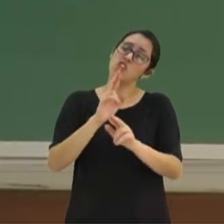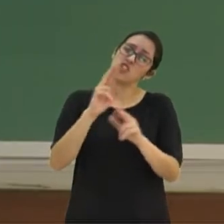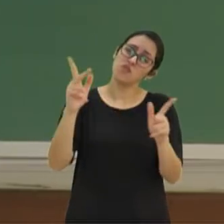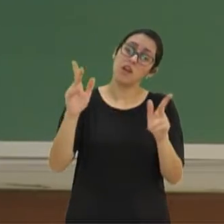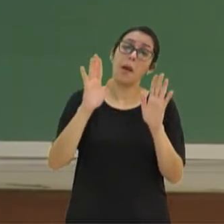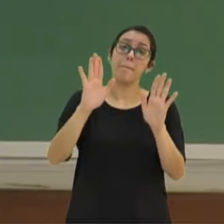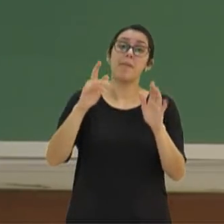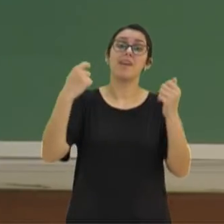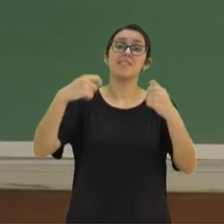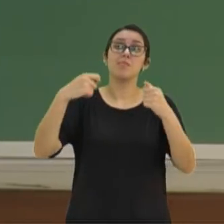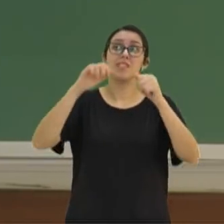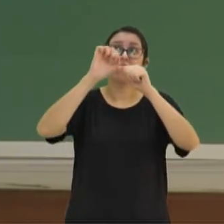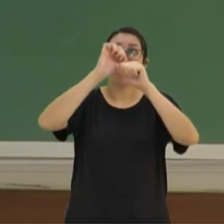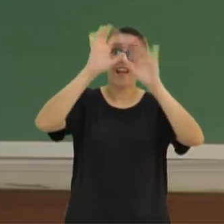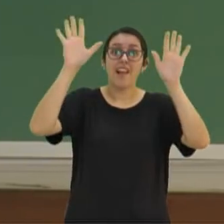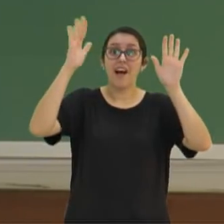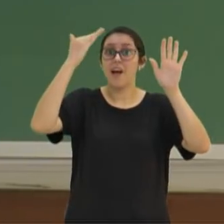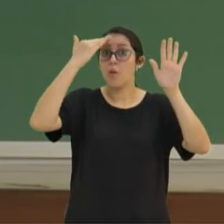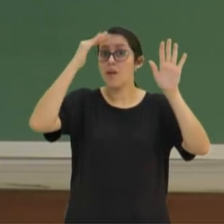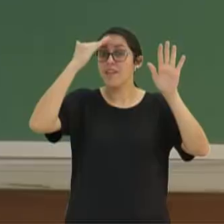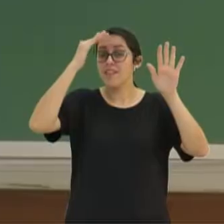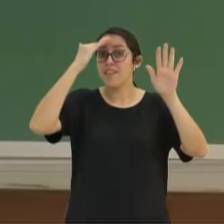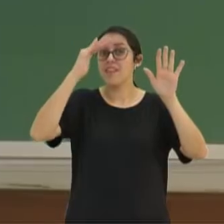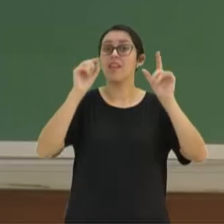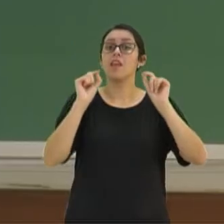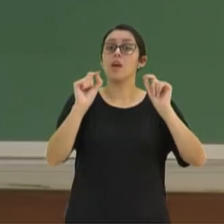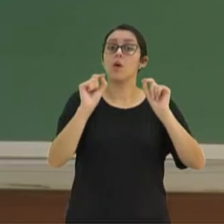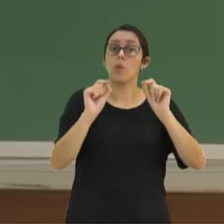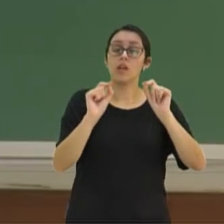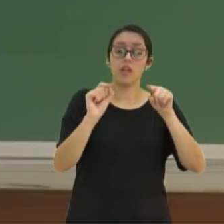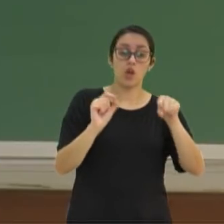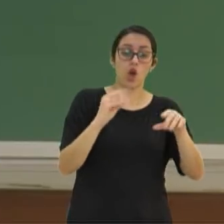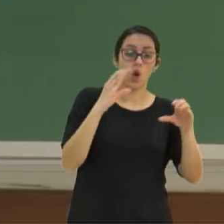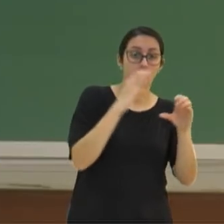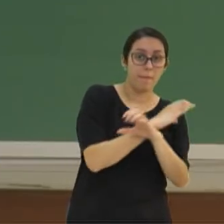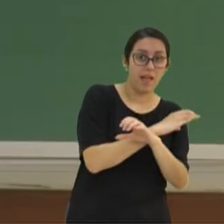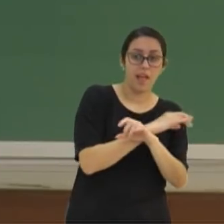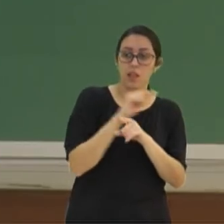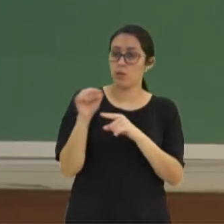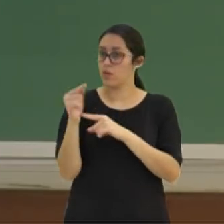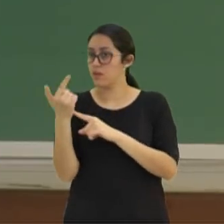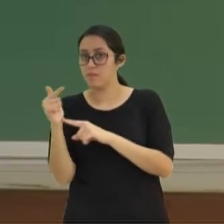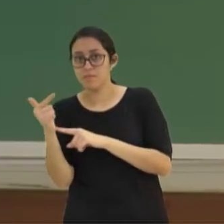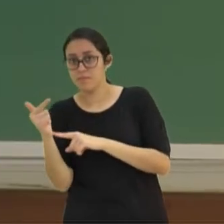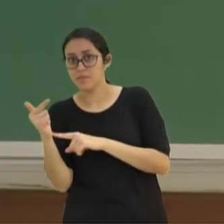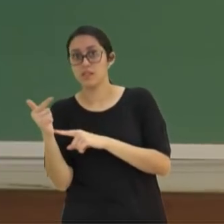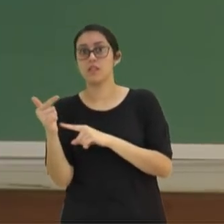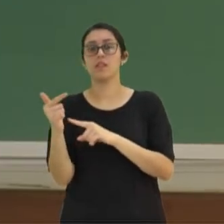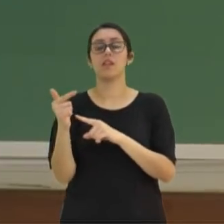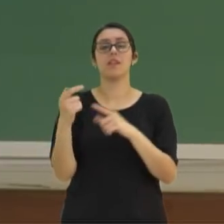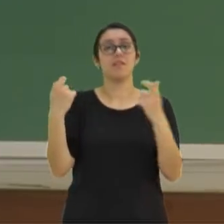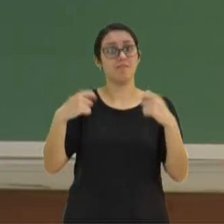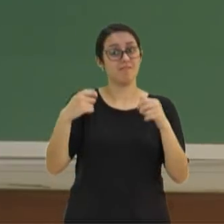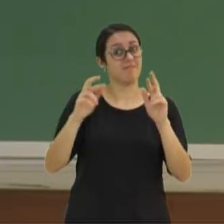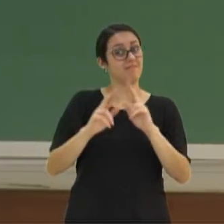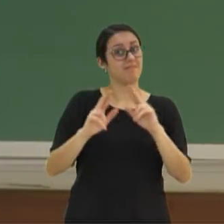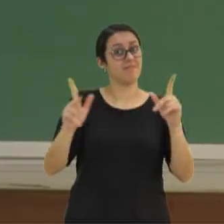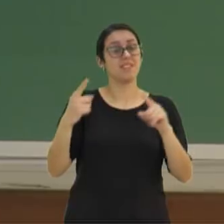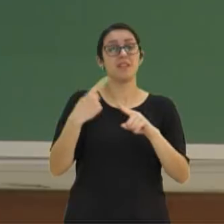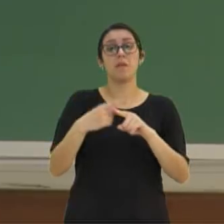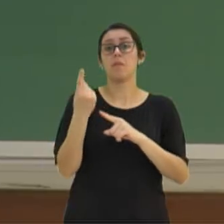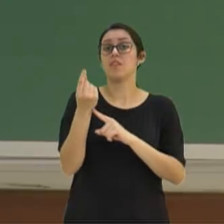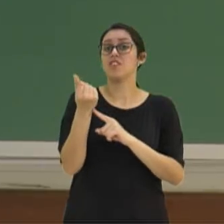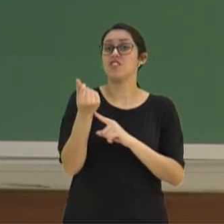estar muito claro na tua cabeça o que é a parte inteira do que é a parte não inteira, que é o meu décimo e o centésimo, que em dinheiro